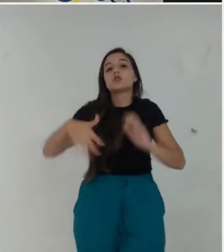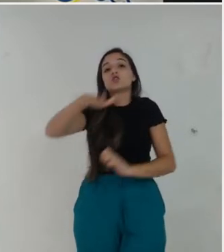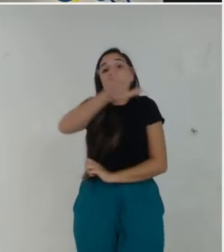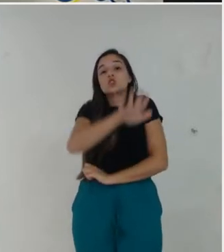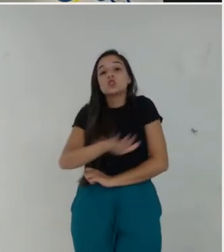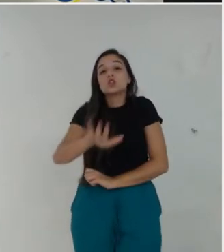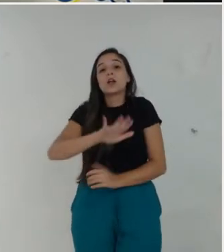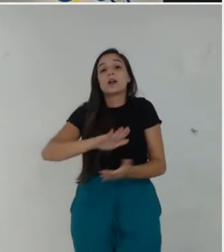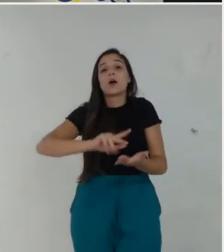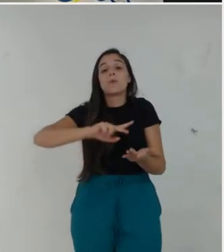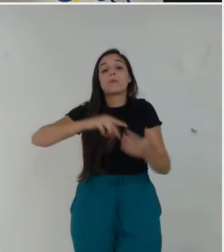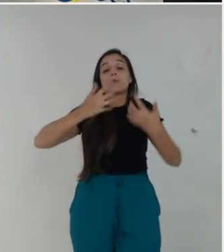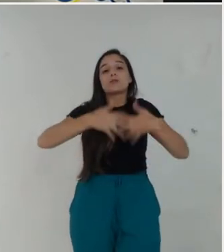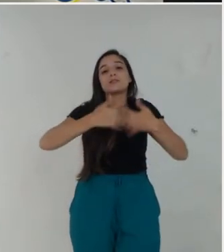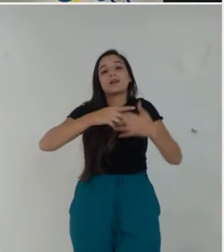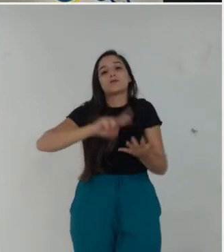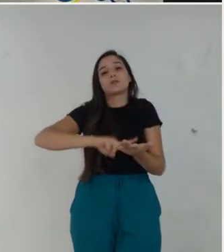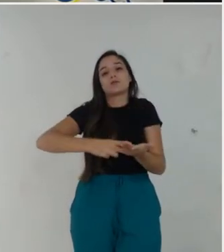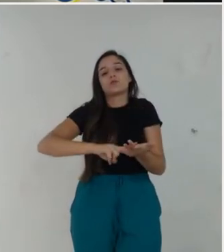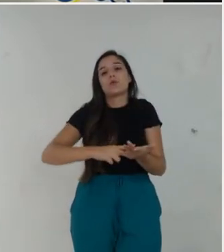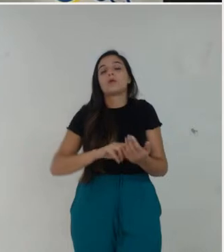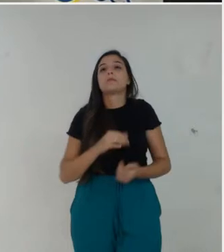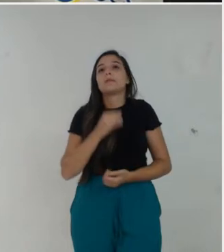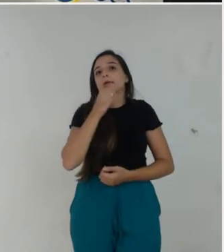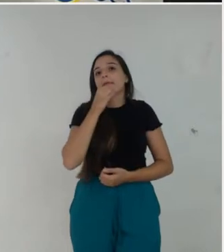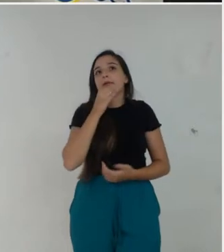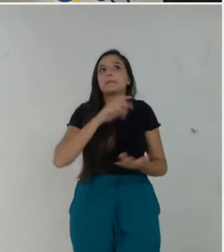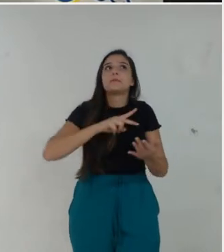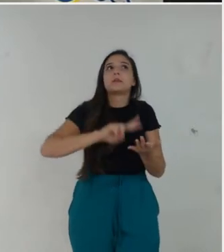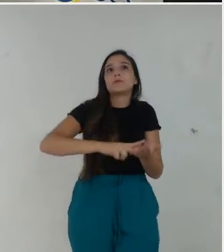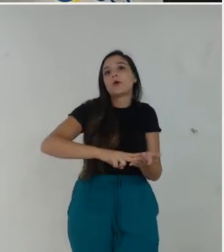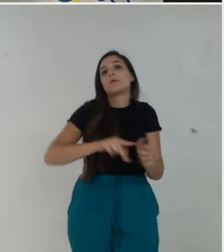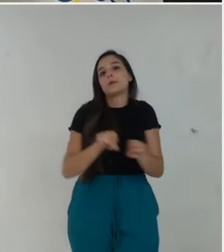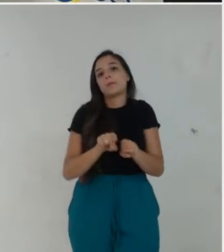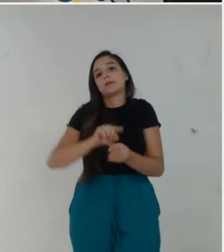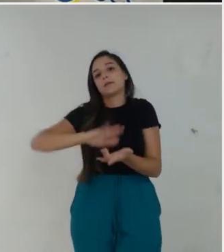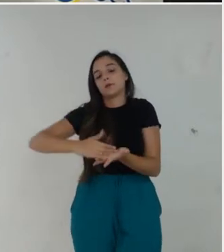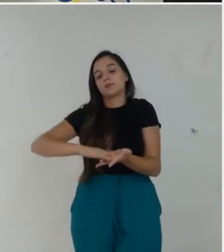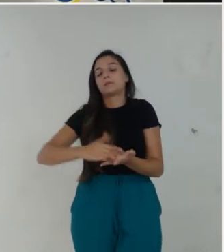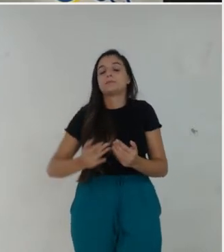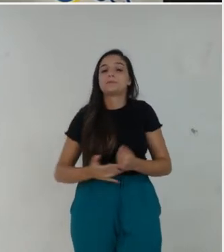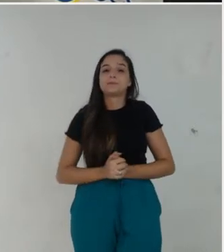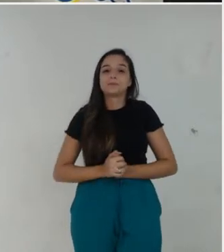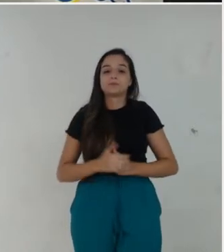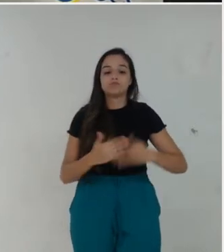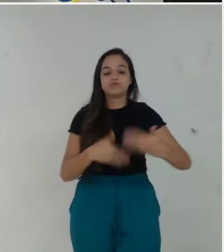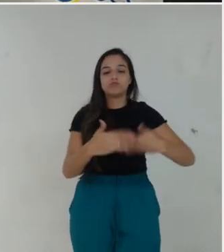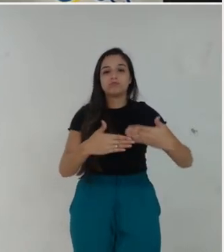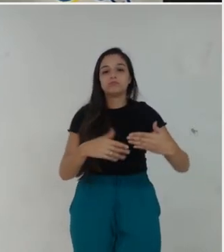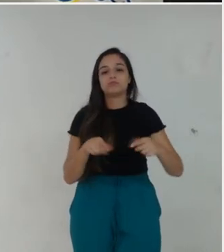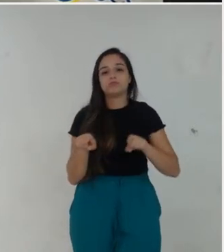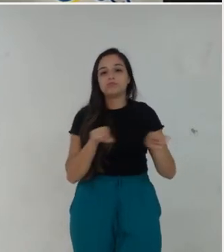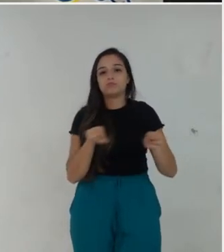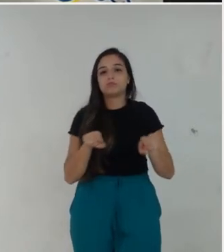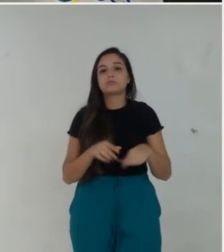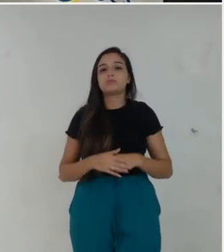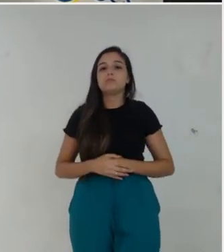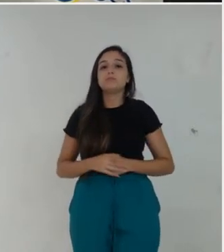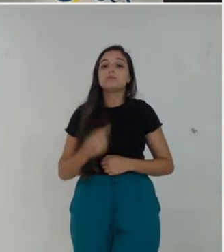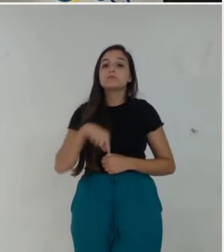processo tradutório e etc., do processo tradutório interpretativo. E nós vamos ver que nós